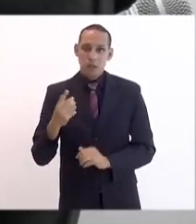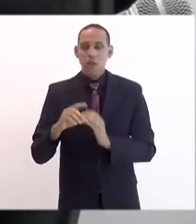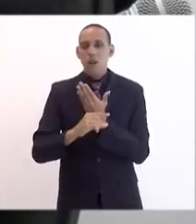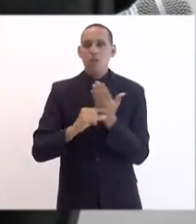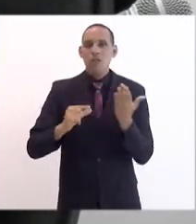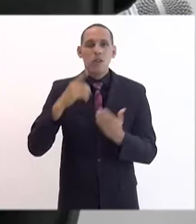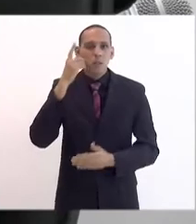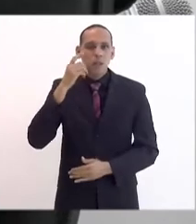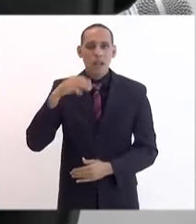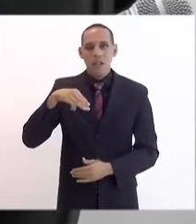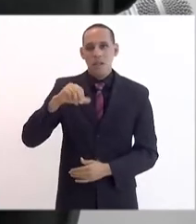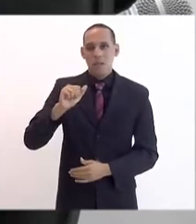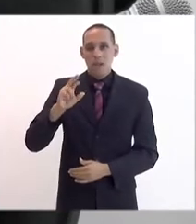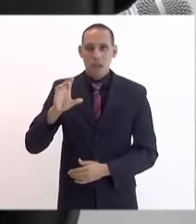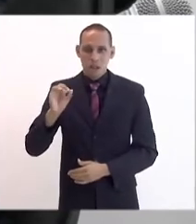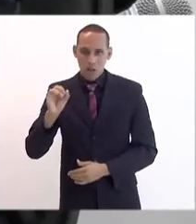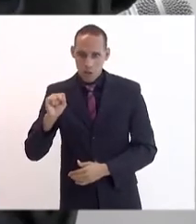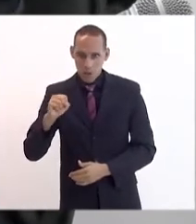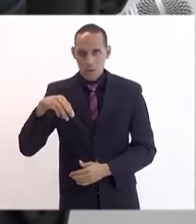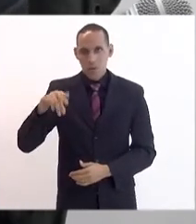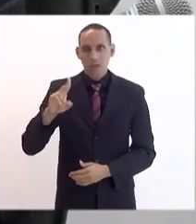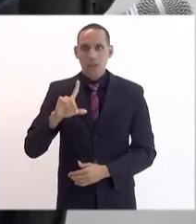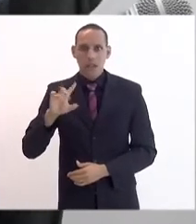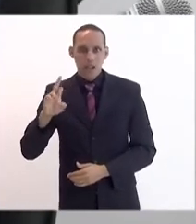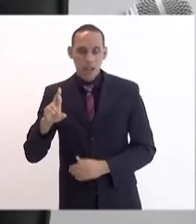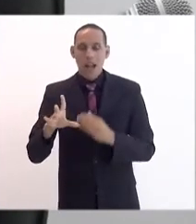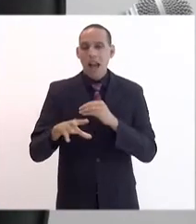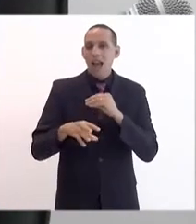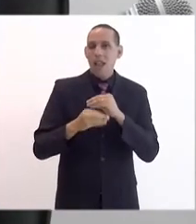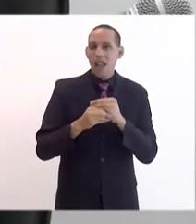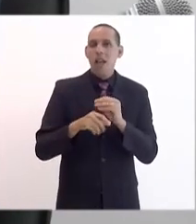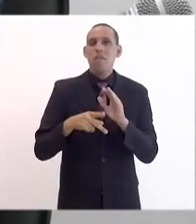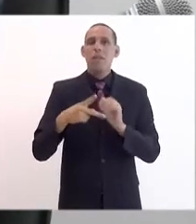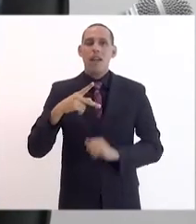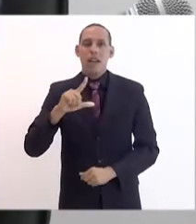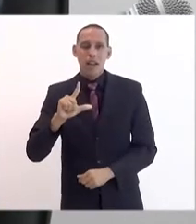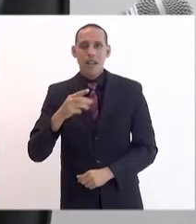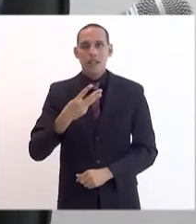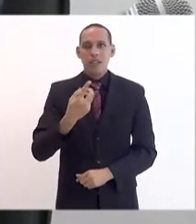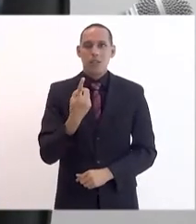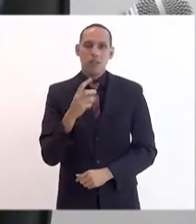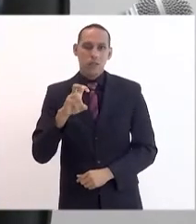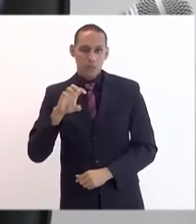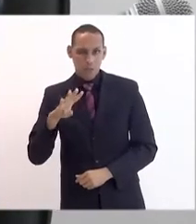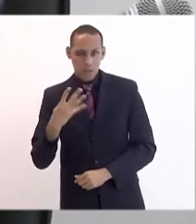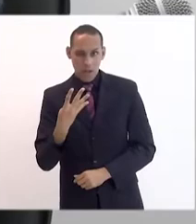O parecer. É a anexação ao PL 3154 de 2020.